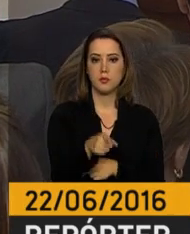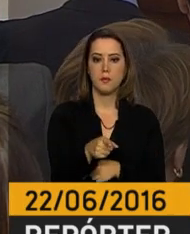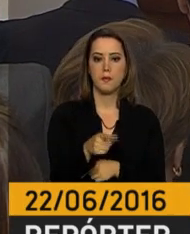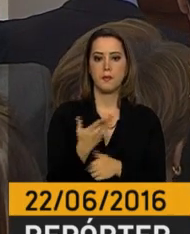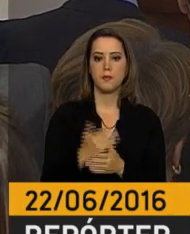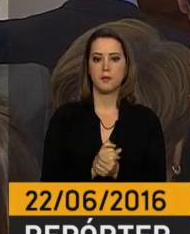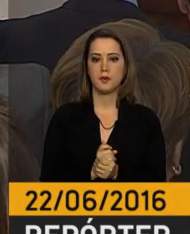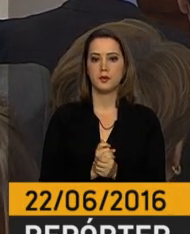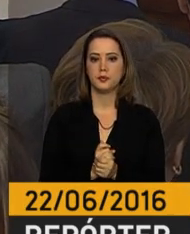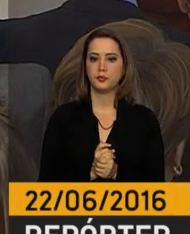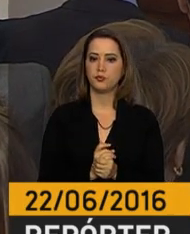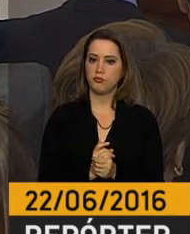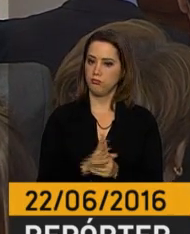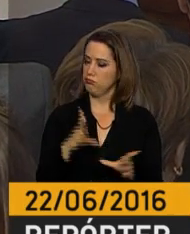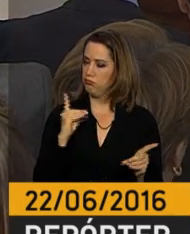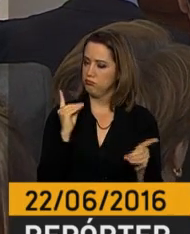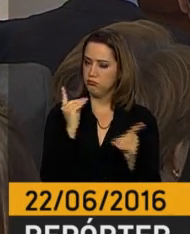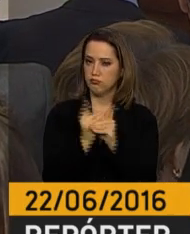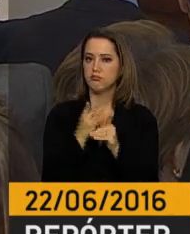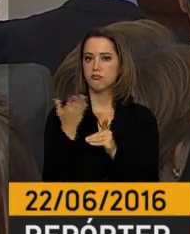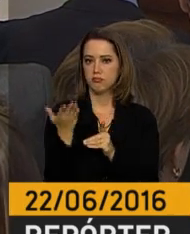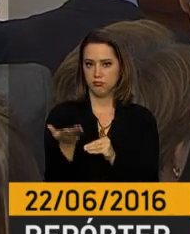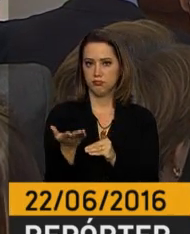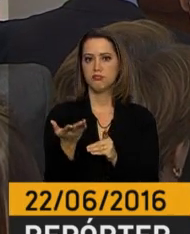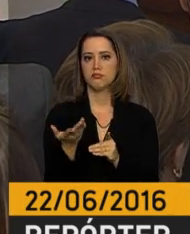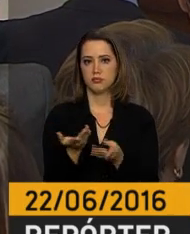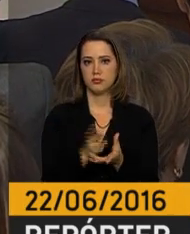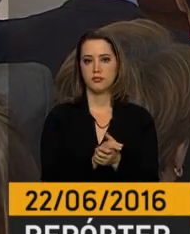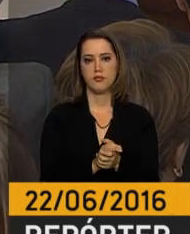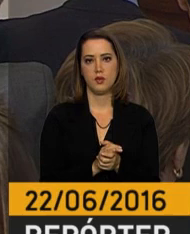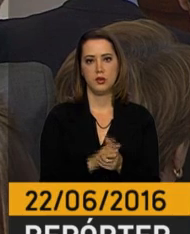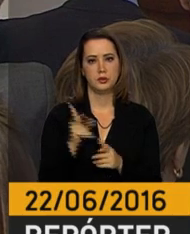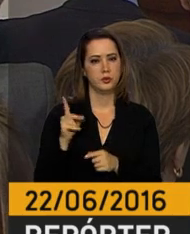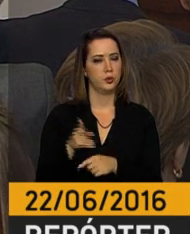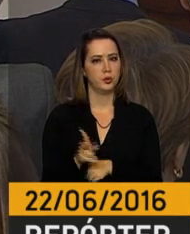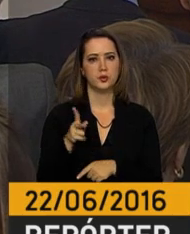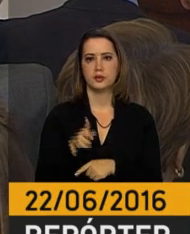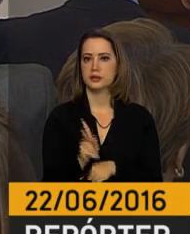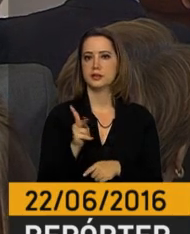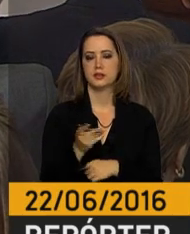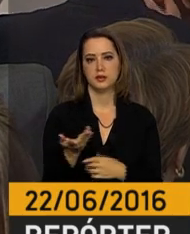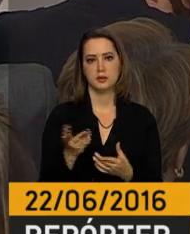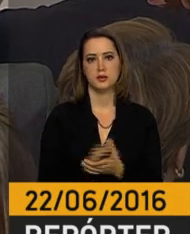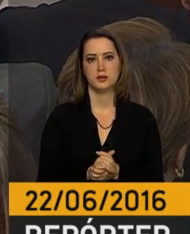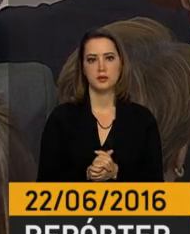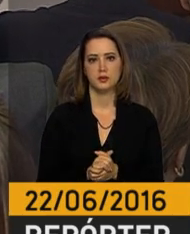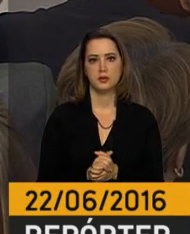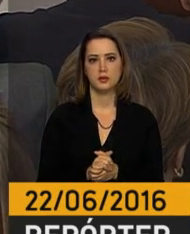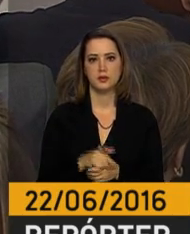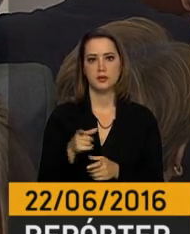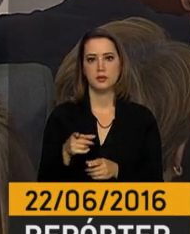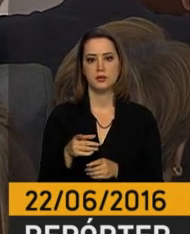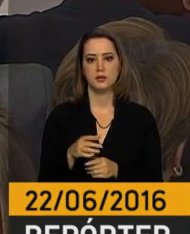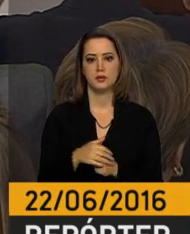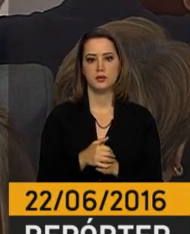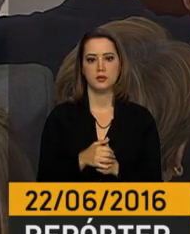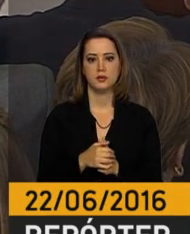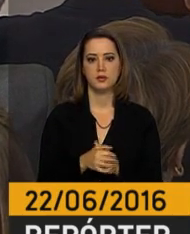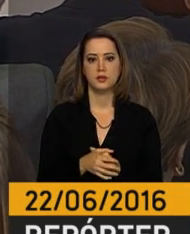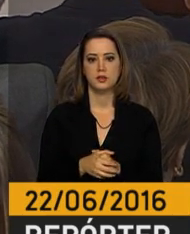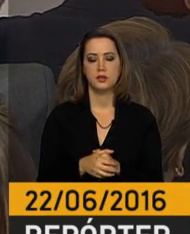nesta frequência com que nos encontramos ou encontrávamos ao lado